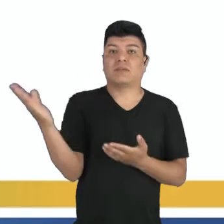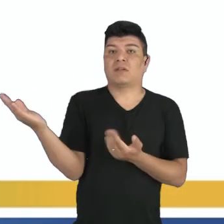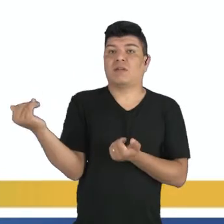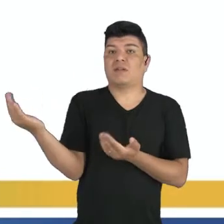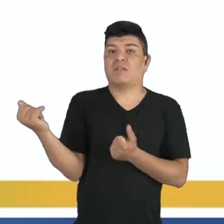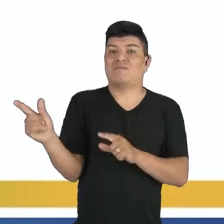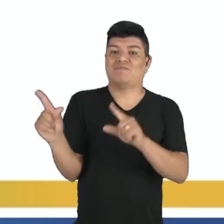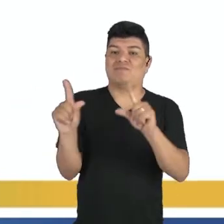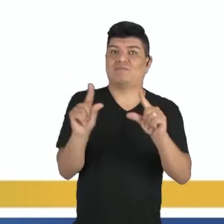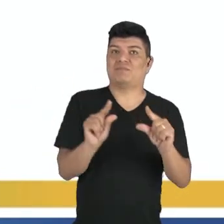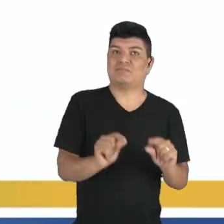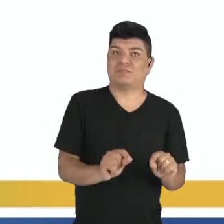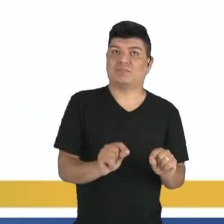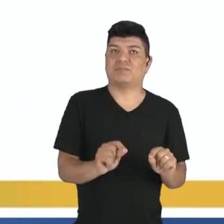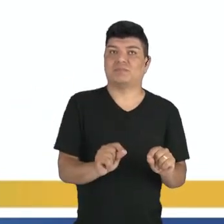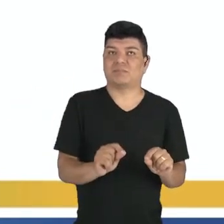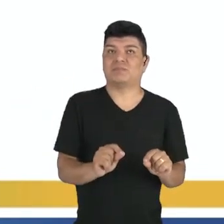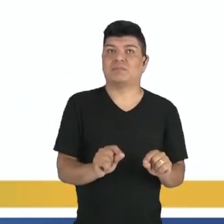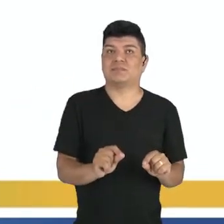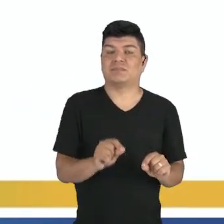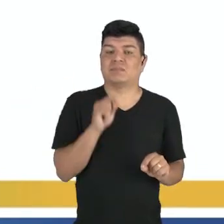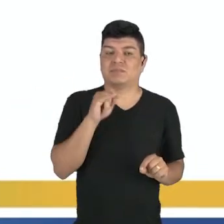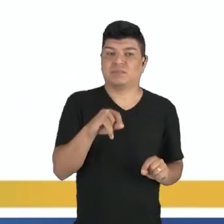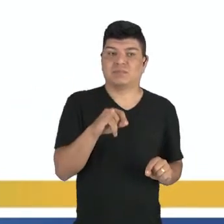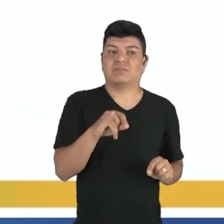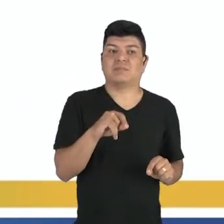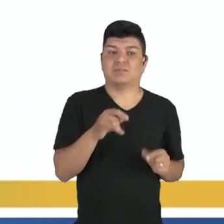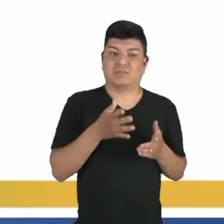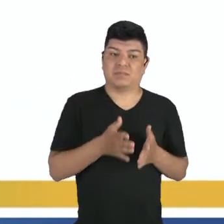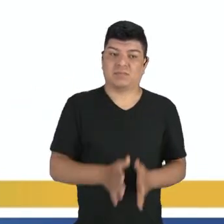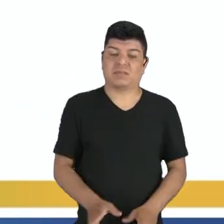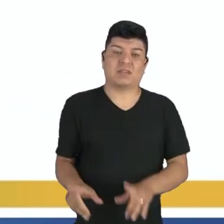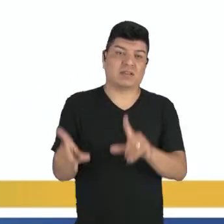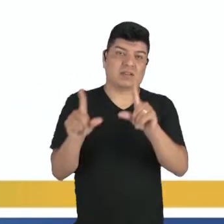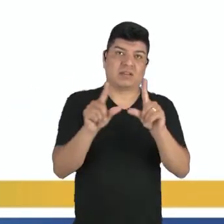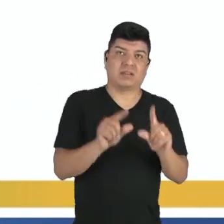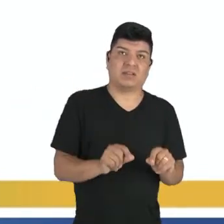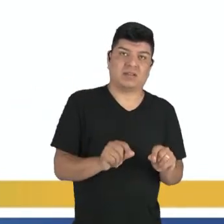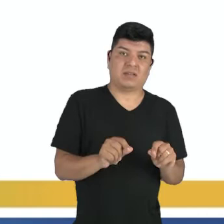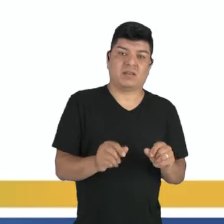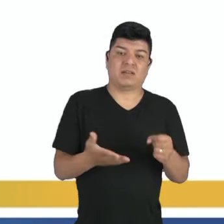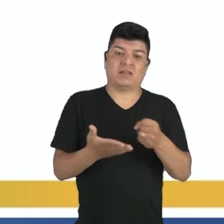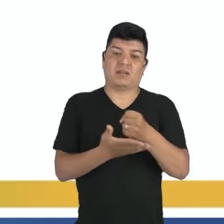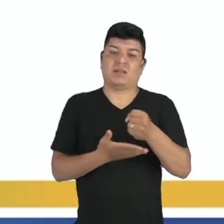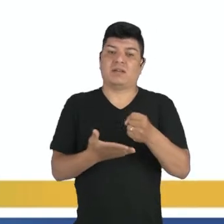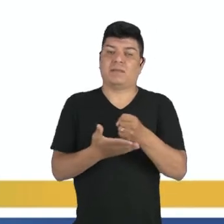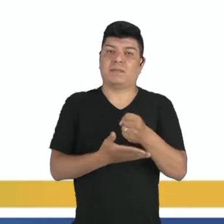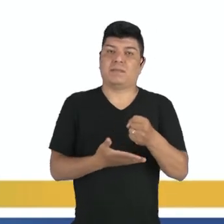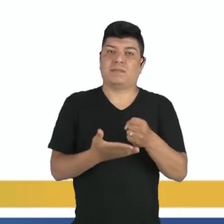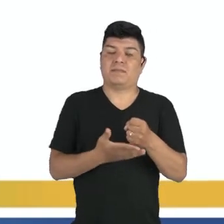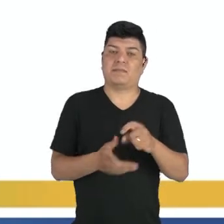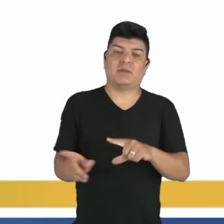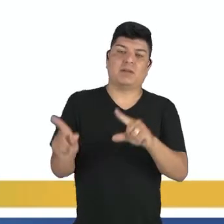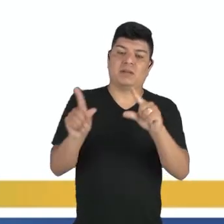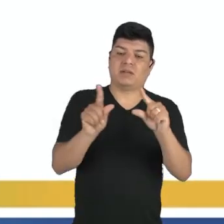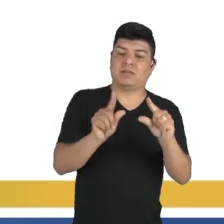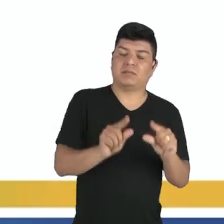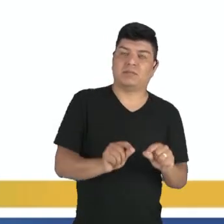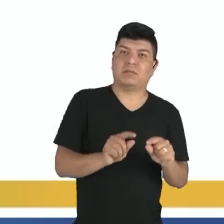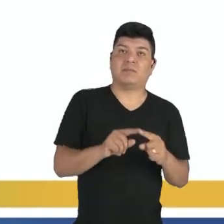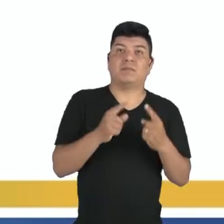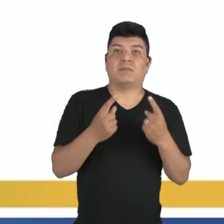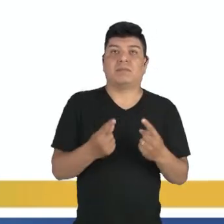jovem é bem menor é aquilo que ele fazendo assim a taxa de natalidade é menor então a base da pirâmide tende a ser menor